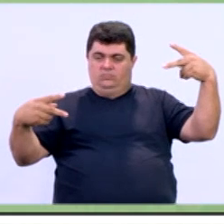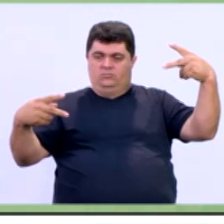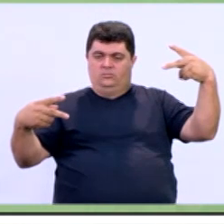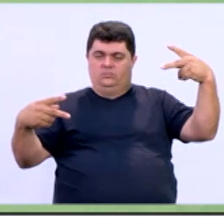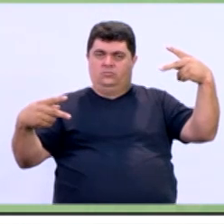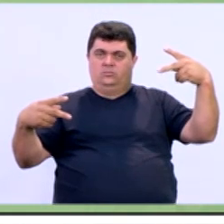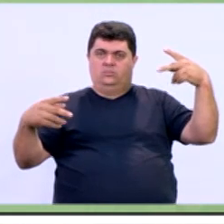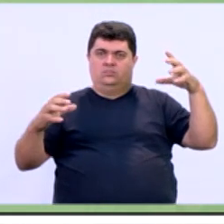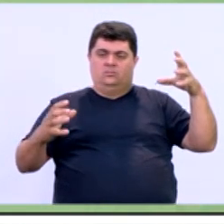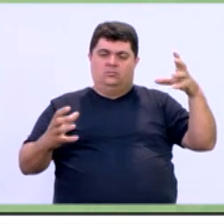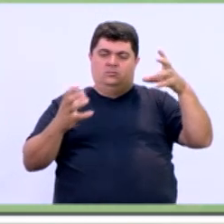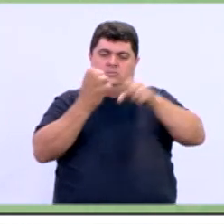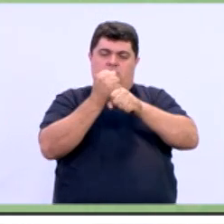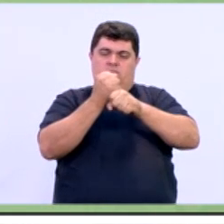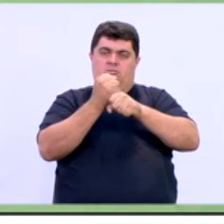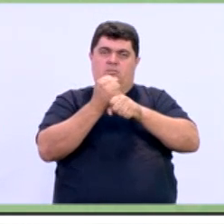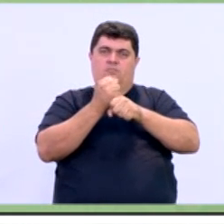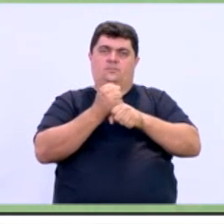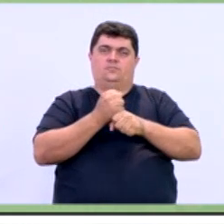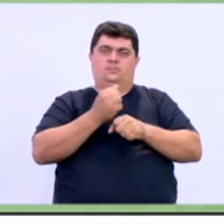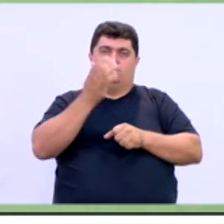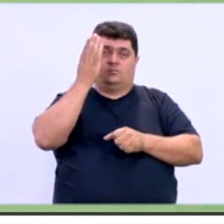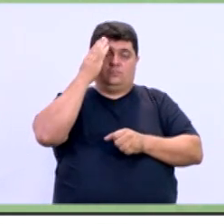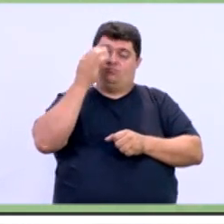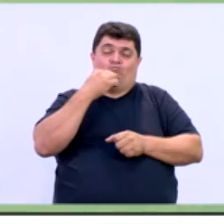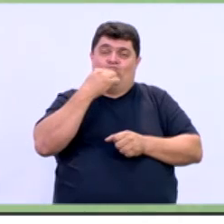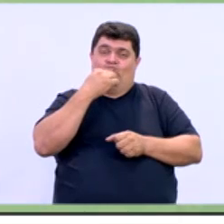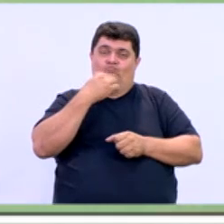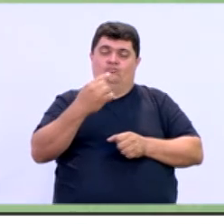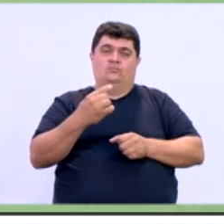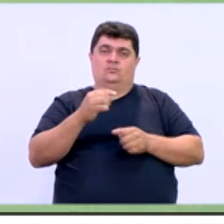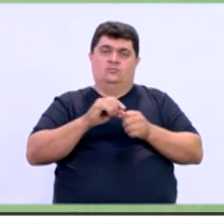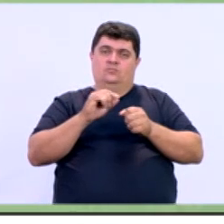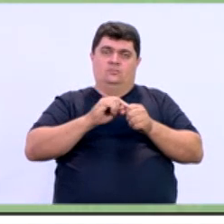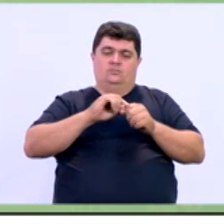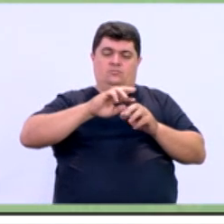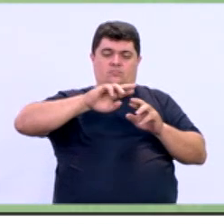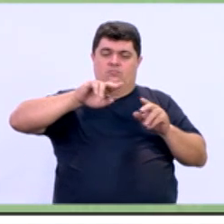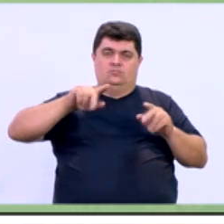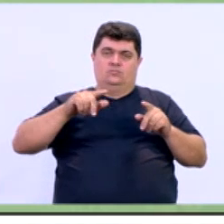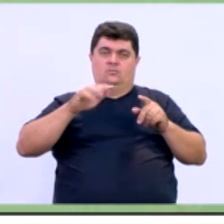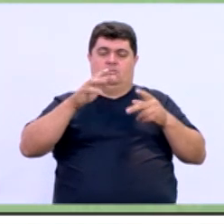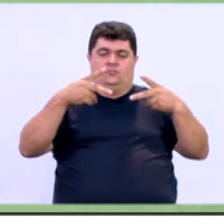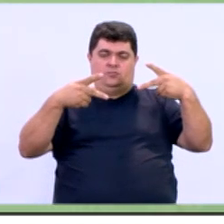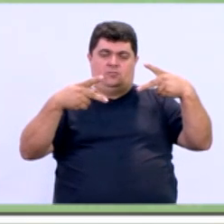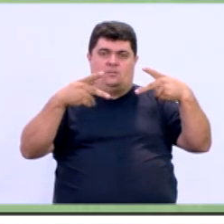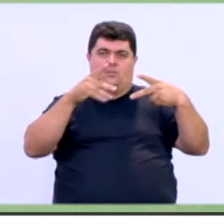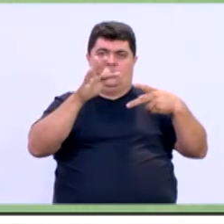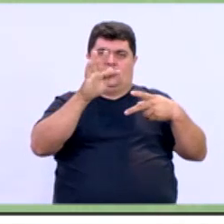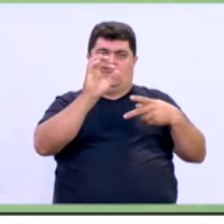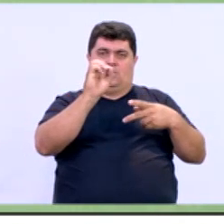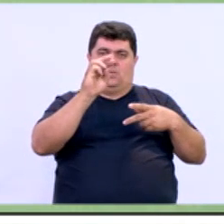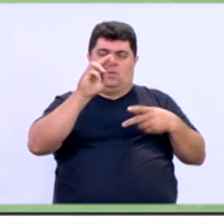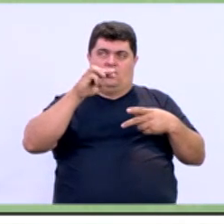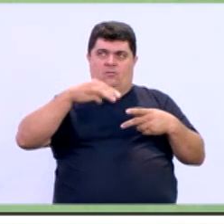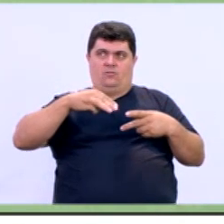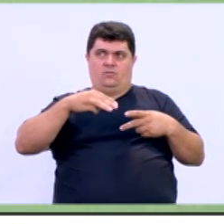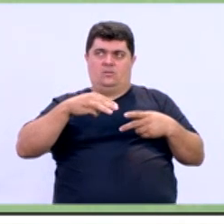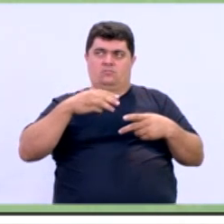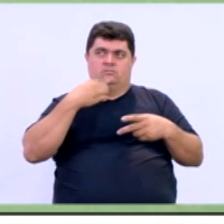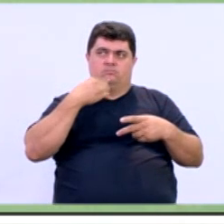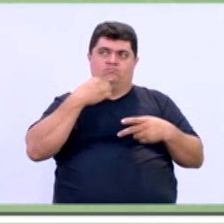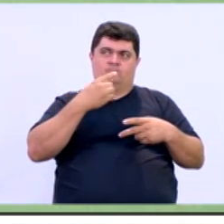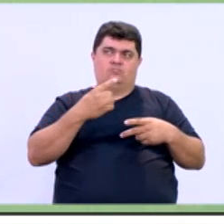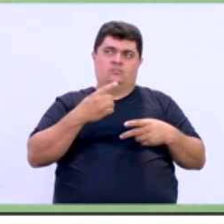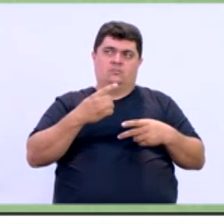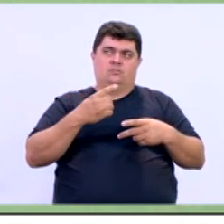nós já sabemos que nós não vamos ter alguma coisa formulário e utilizar